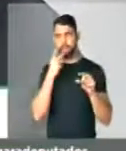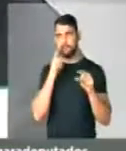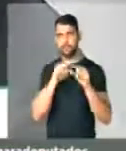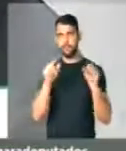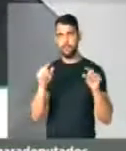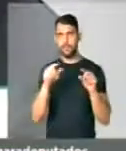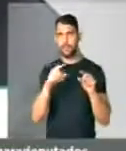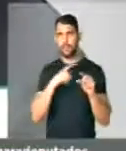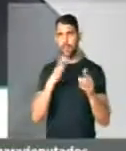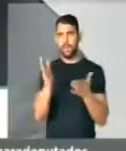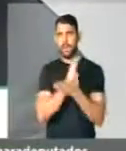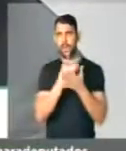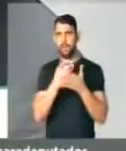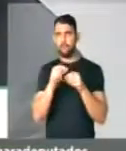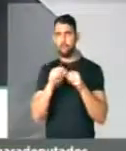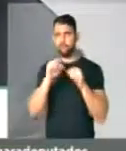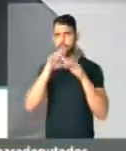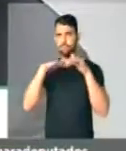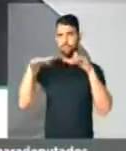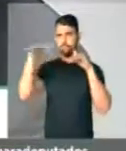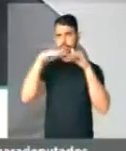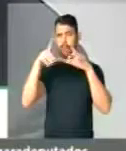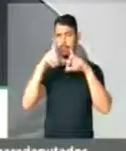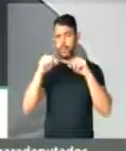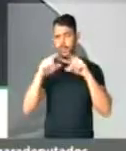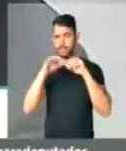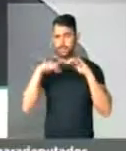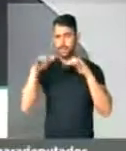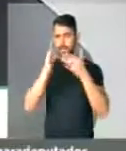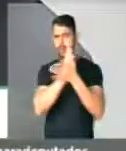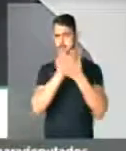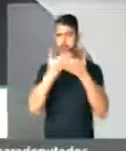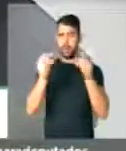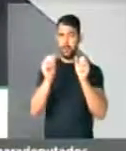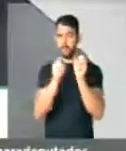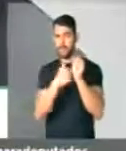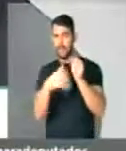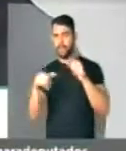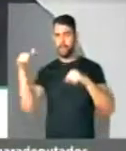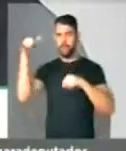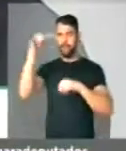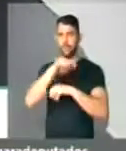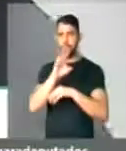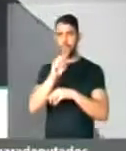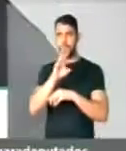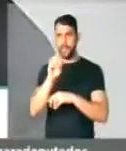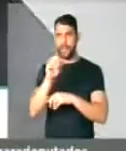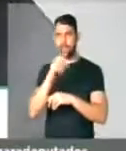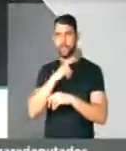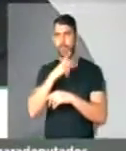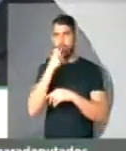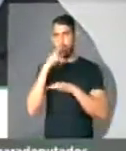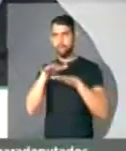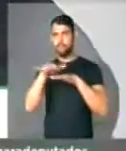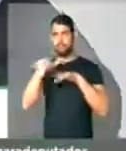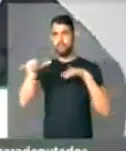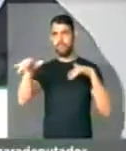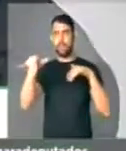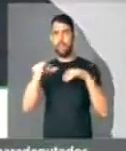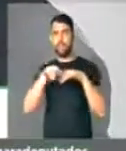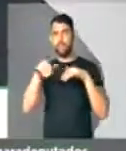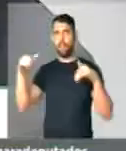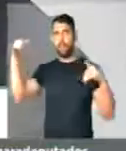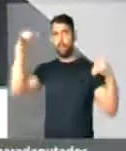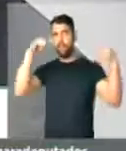frase: há algo no ar em Brasília, além dos aviões de carreira. É o engarrafamento